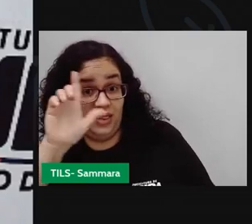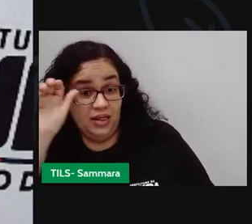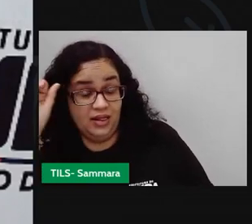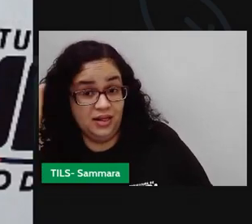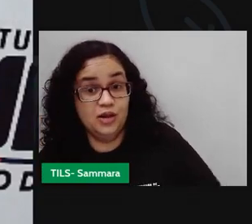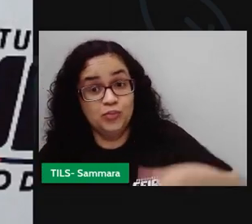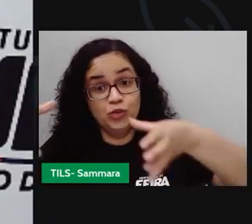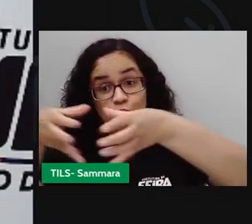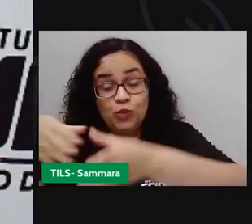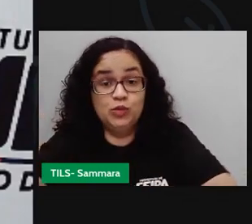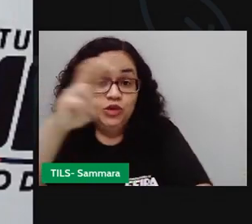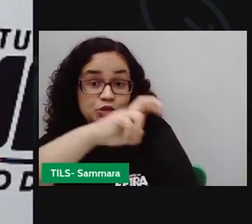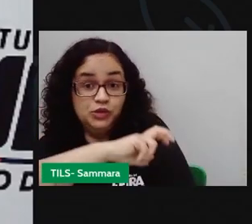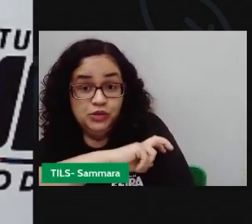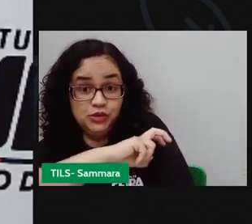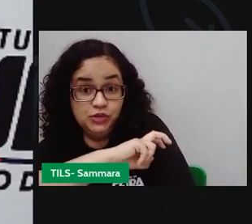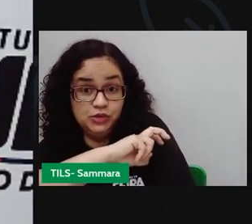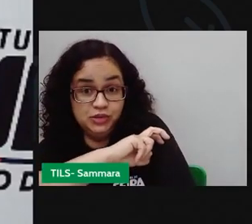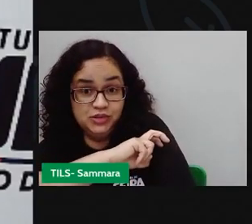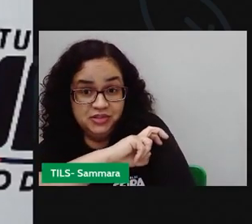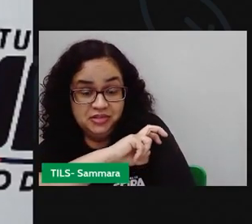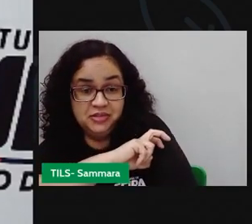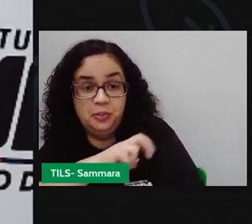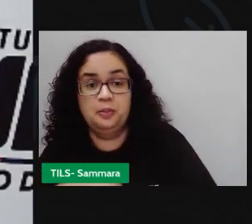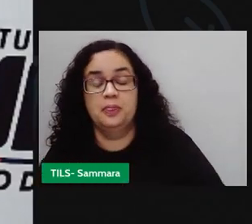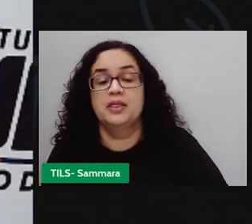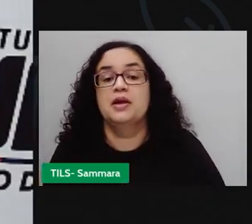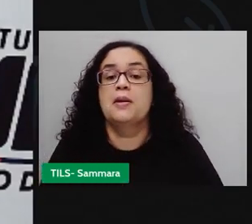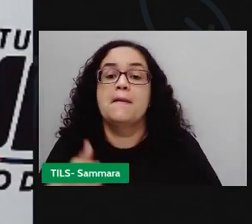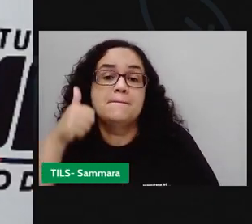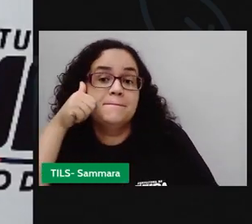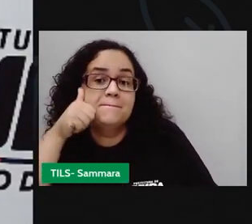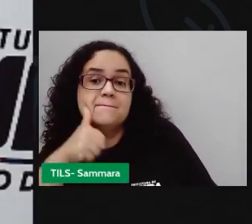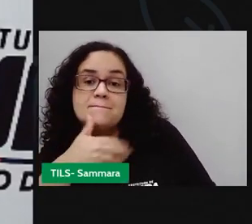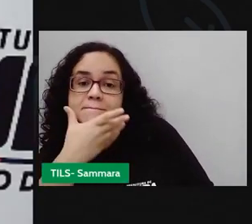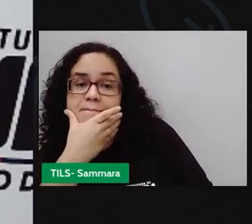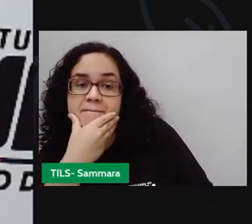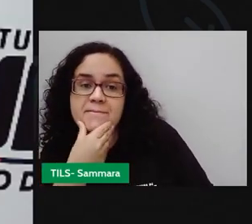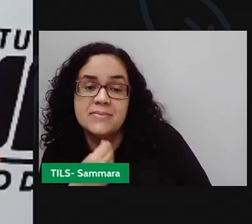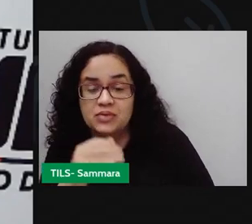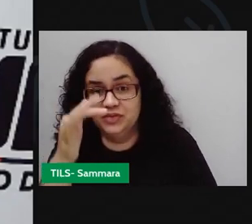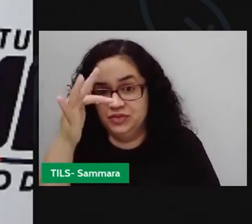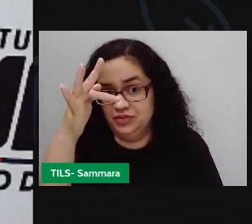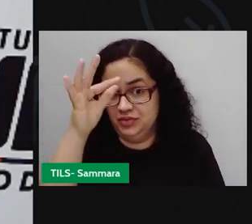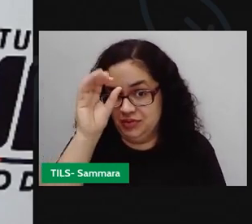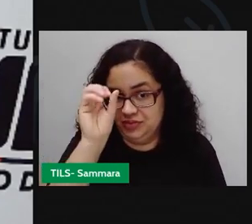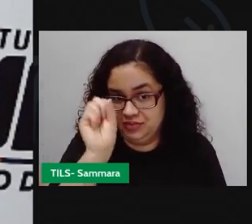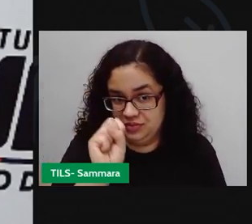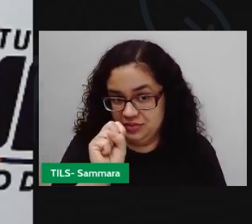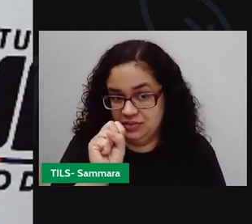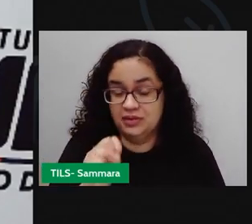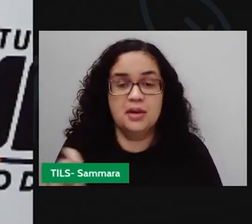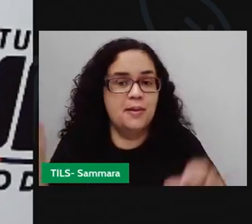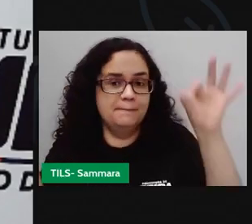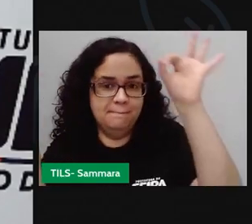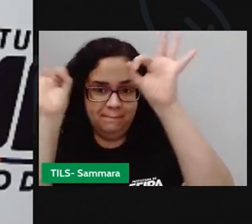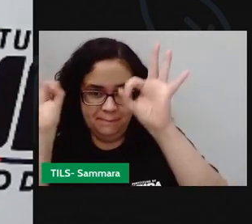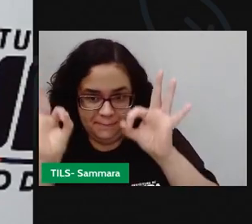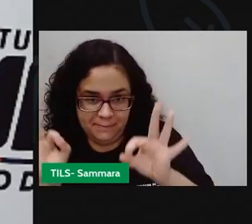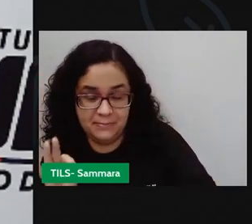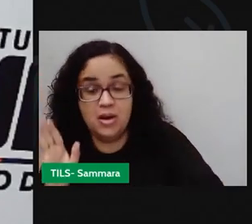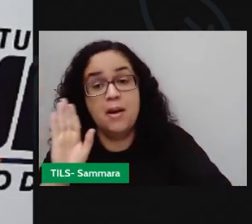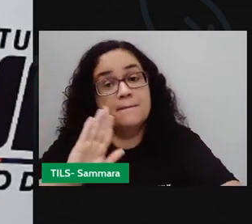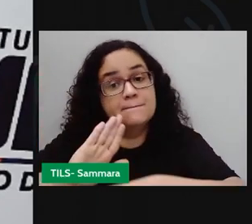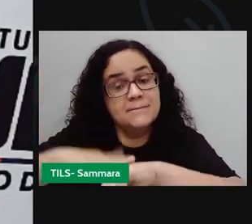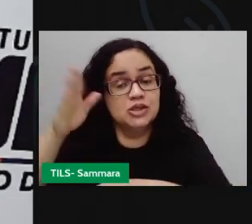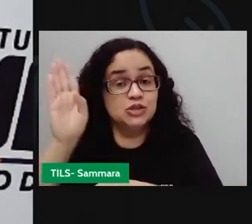Olá, turma do quinto ano, meninos e meninas de Feira de Santana, preparados para